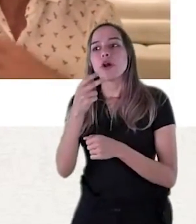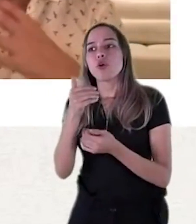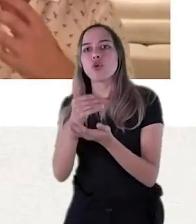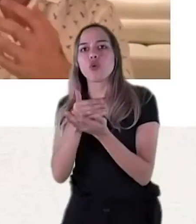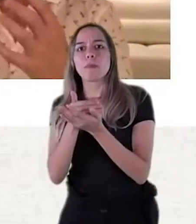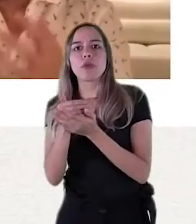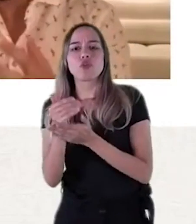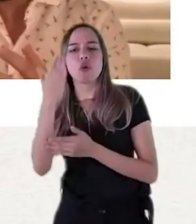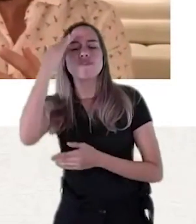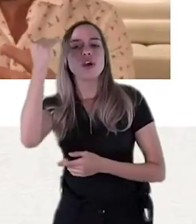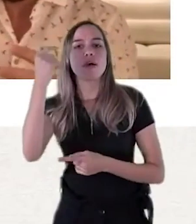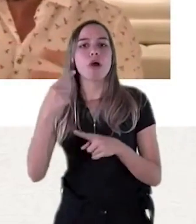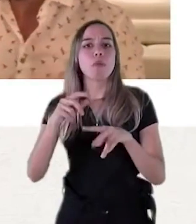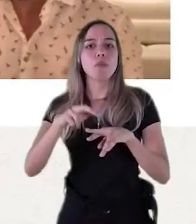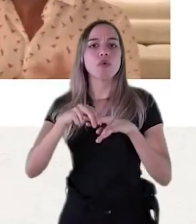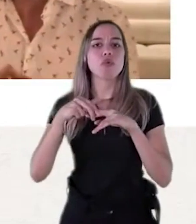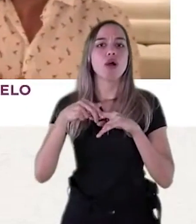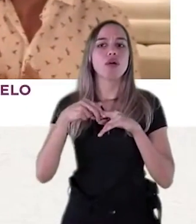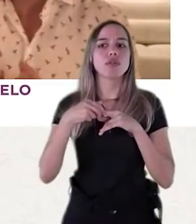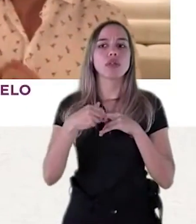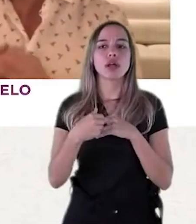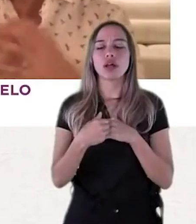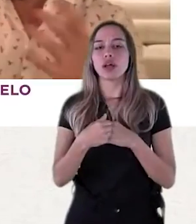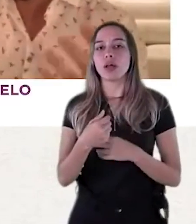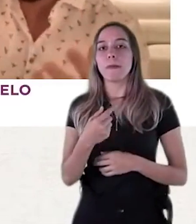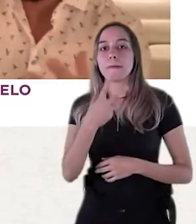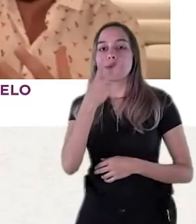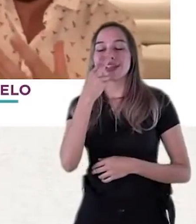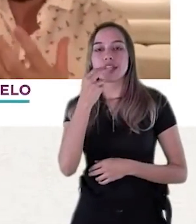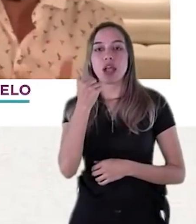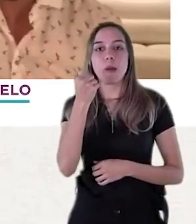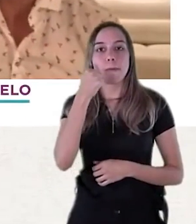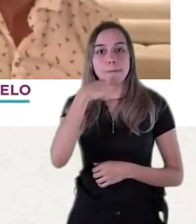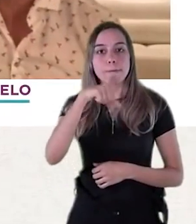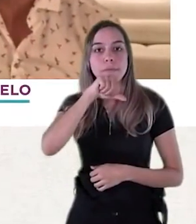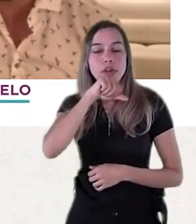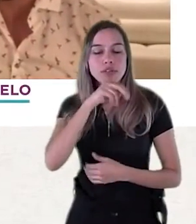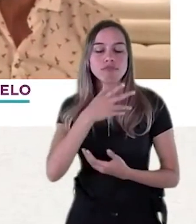Então, são perdas que vieram num momento em que a gente já está